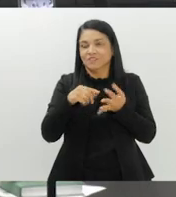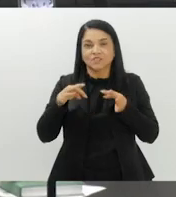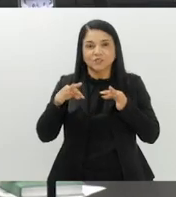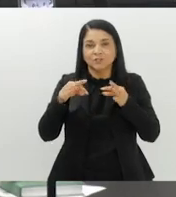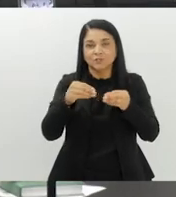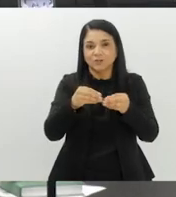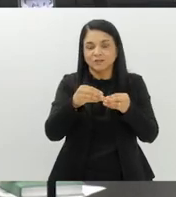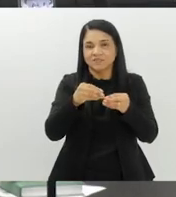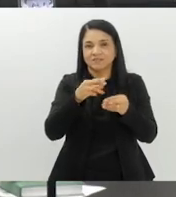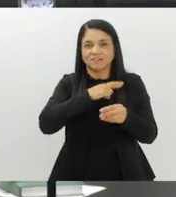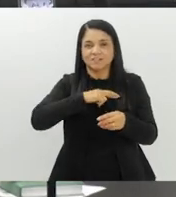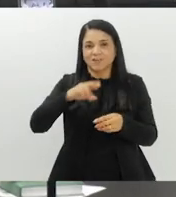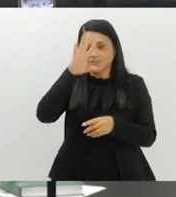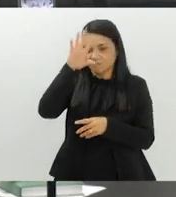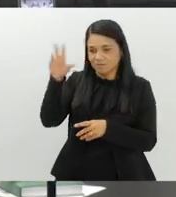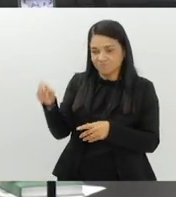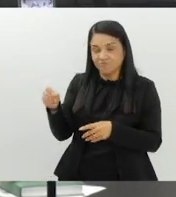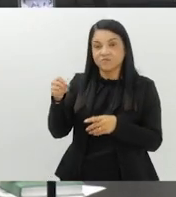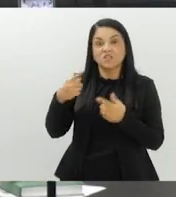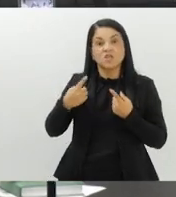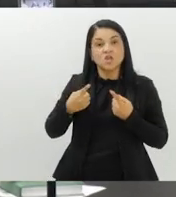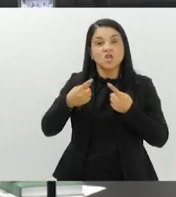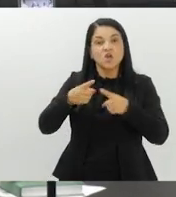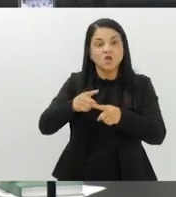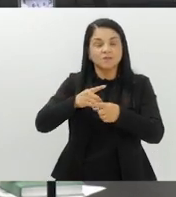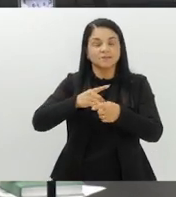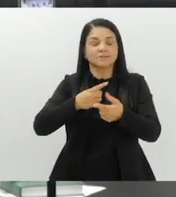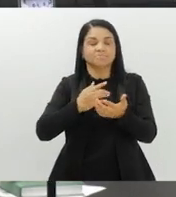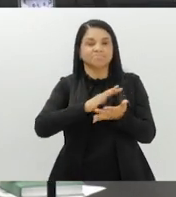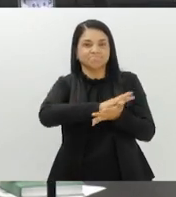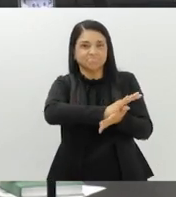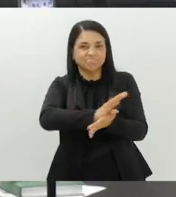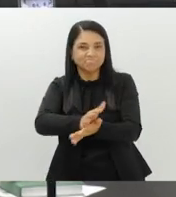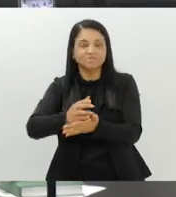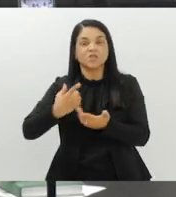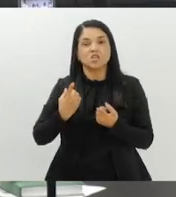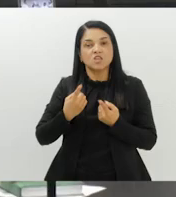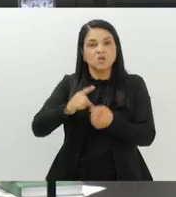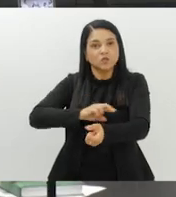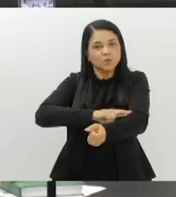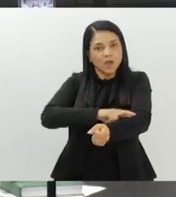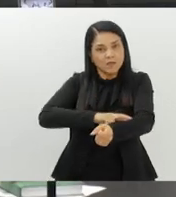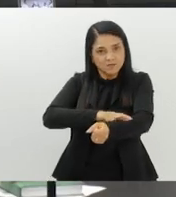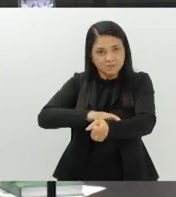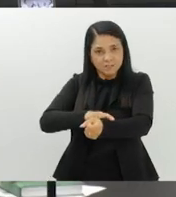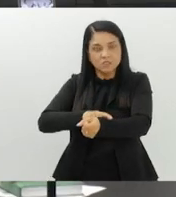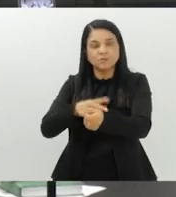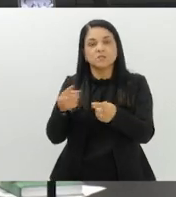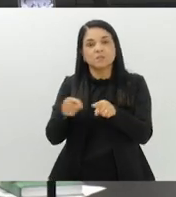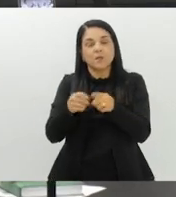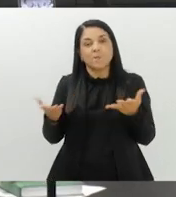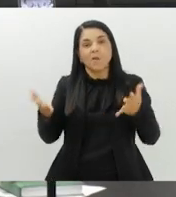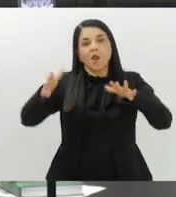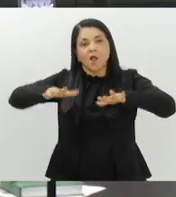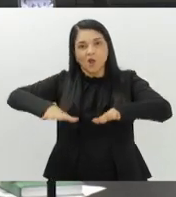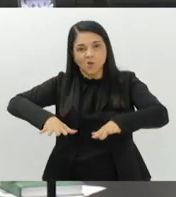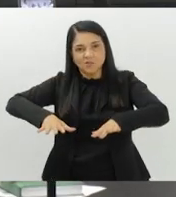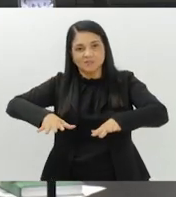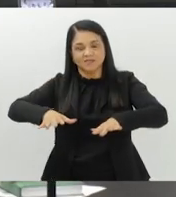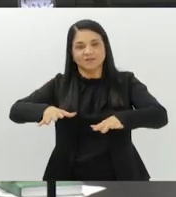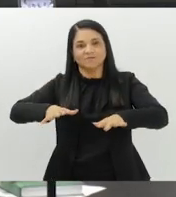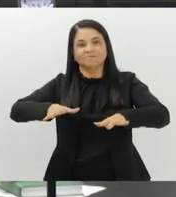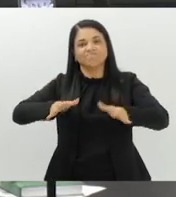vertentes, a luta contra a intolerância religiosa, contra o racismo, também pela inclusão e